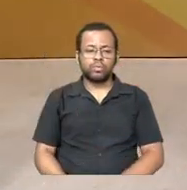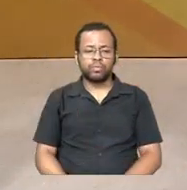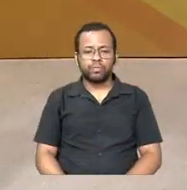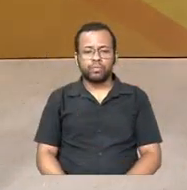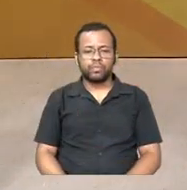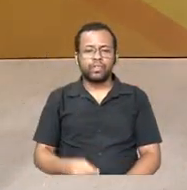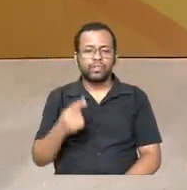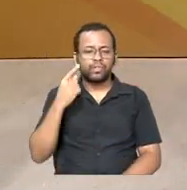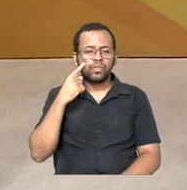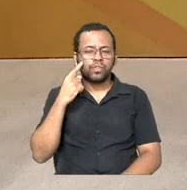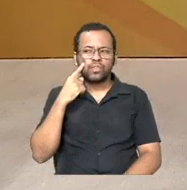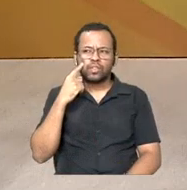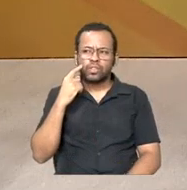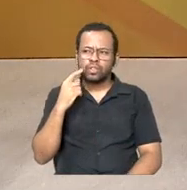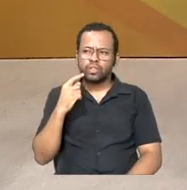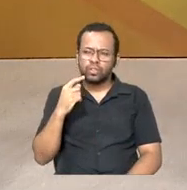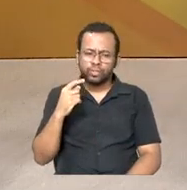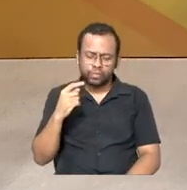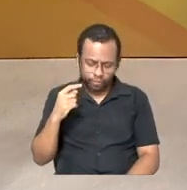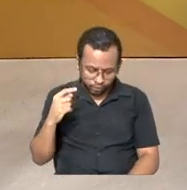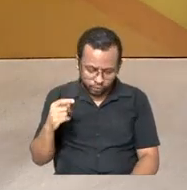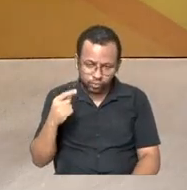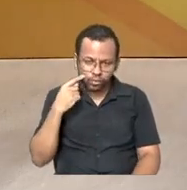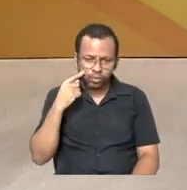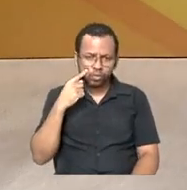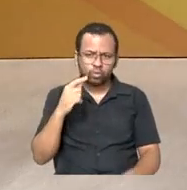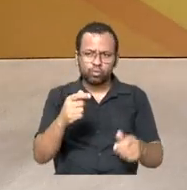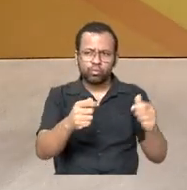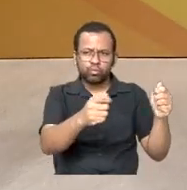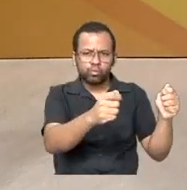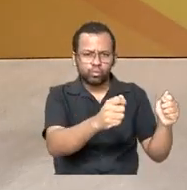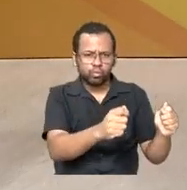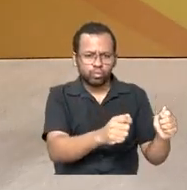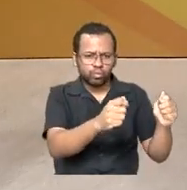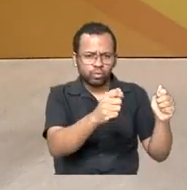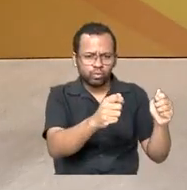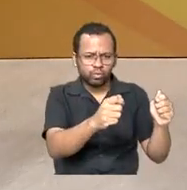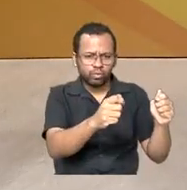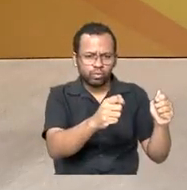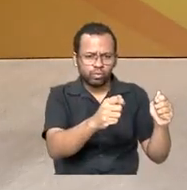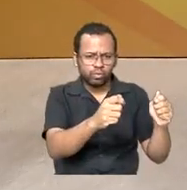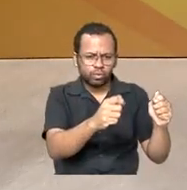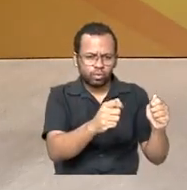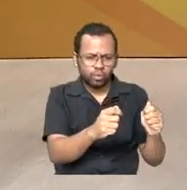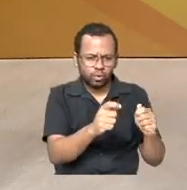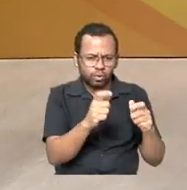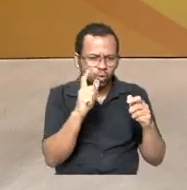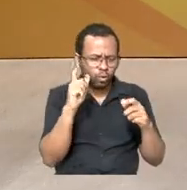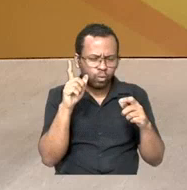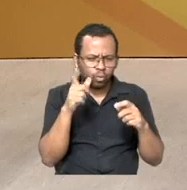olha aí olha aí no cantinho da tela